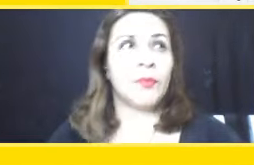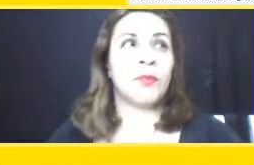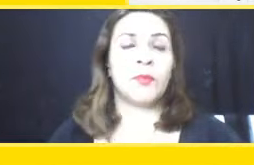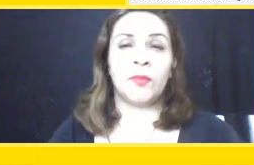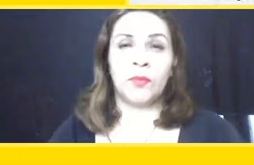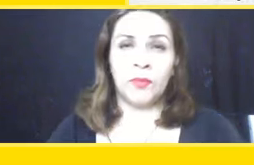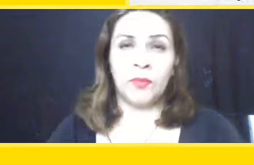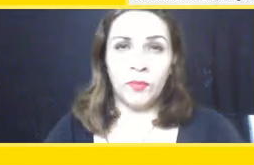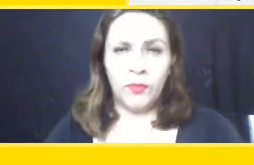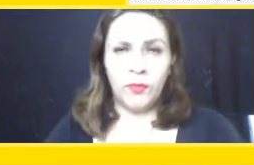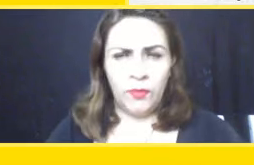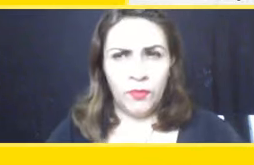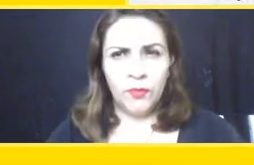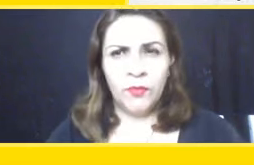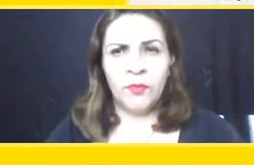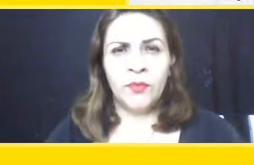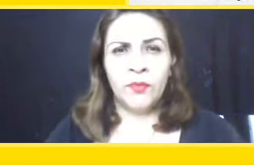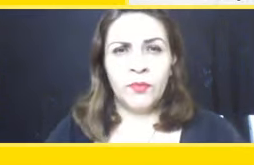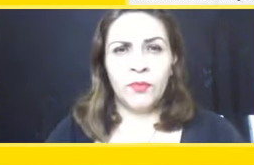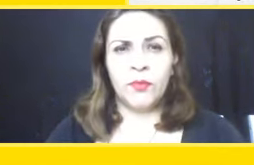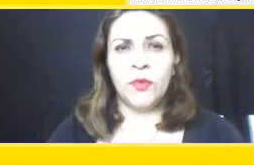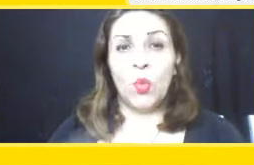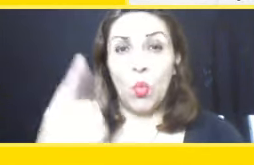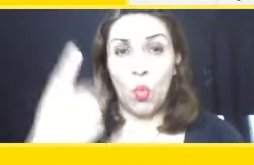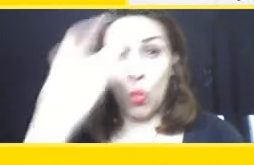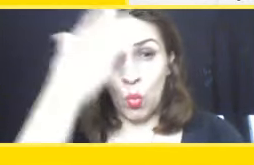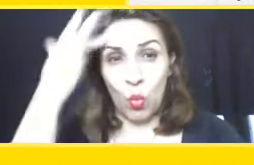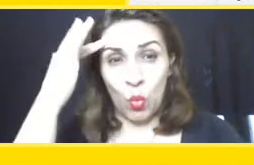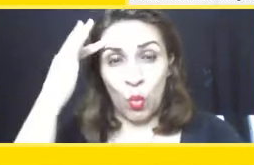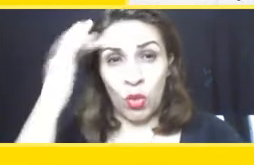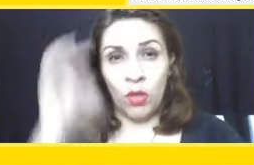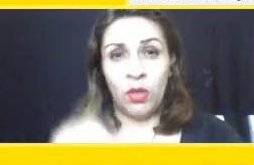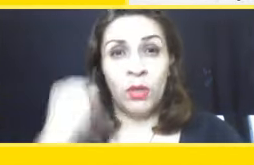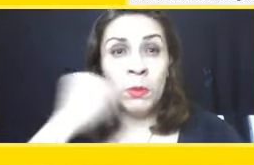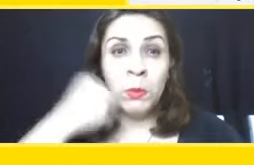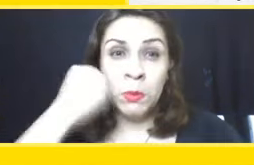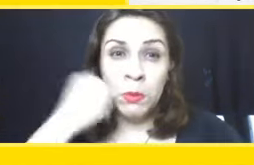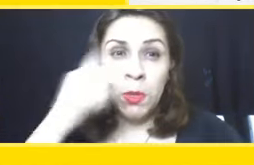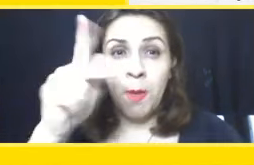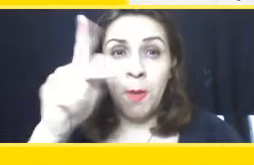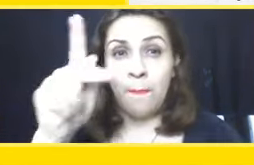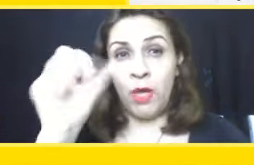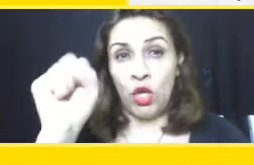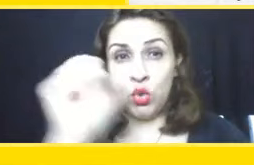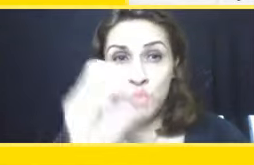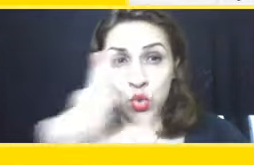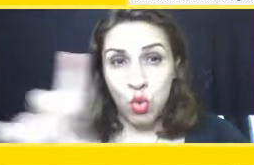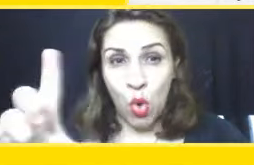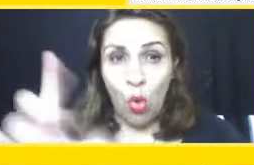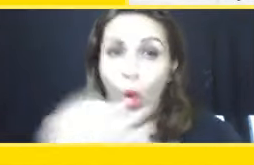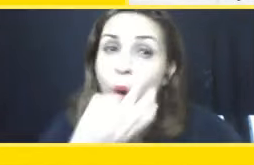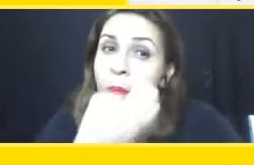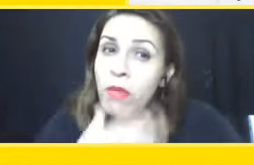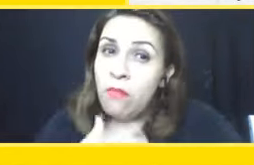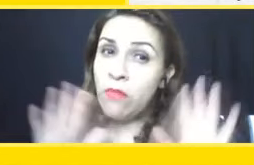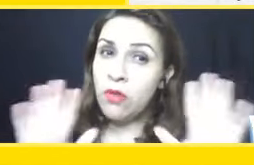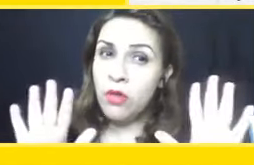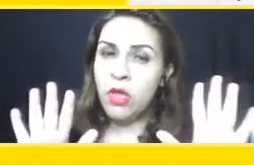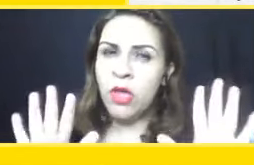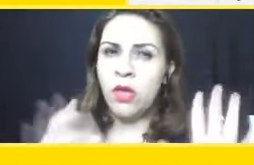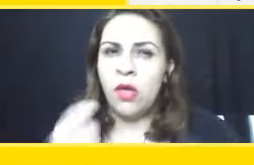que, inclusive, um dos autores foi candidato ao Senado pelo PSOL, certo? Então, na minha visão, com